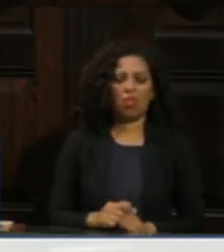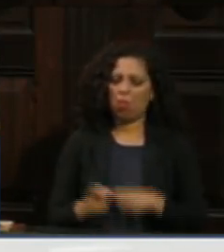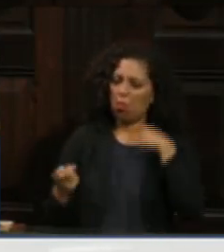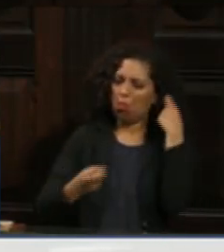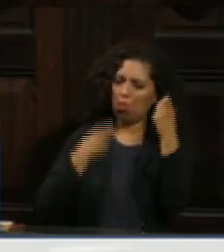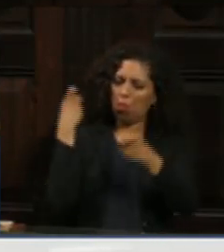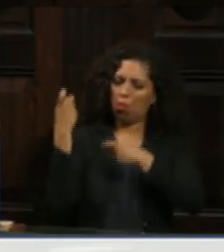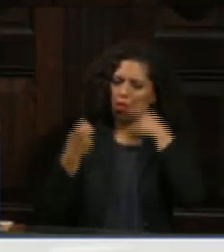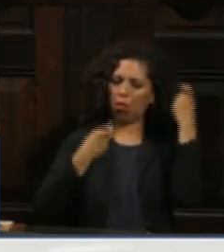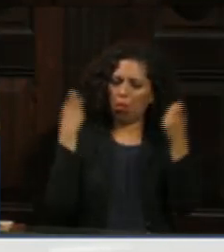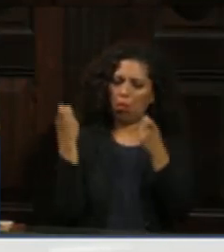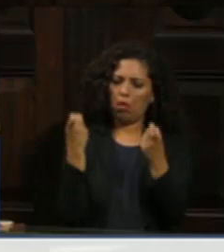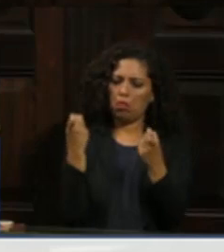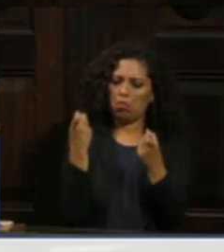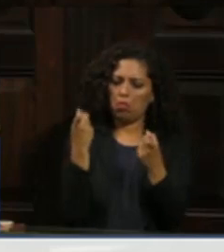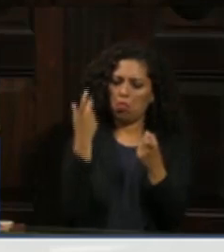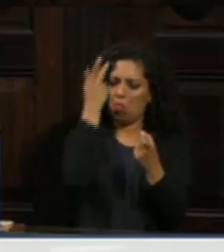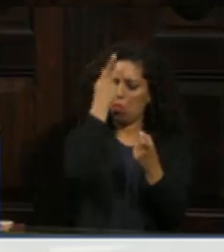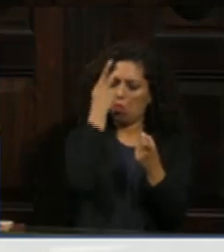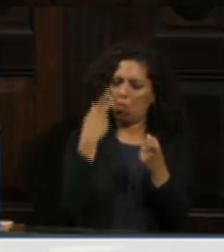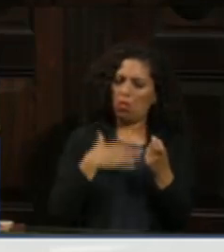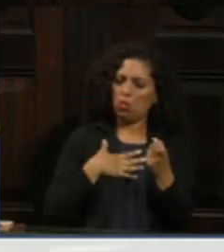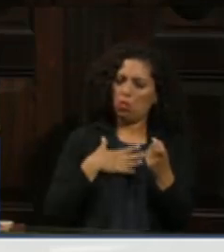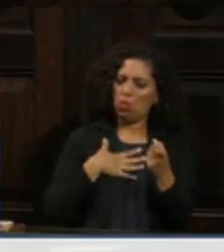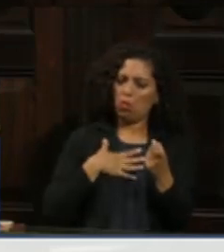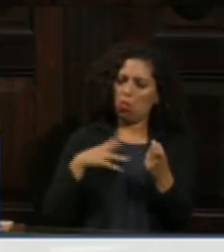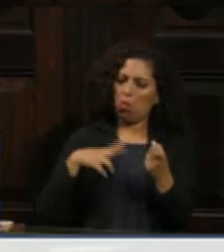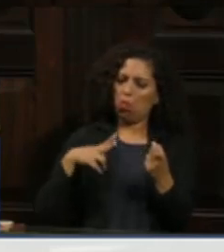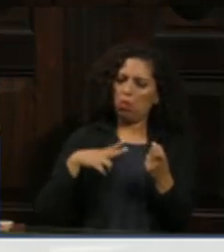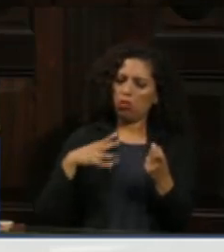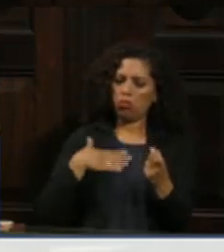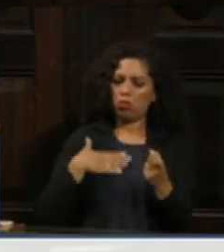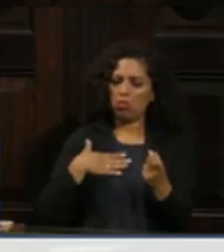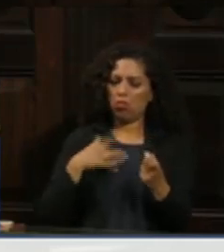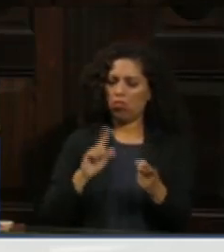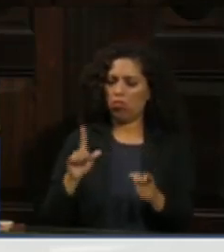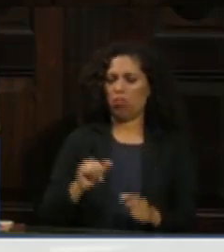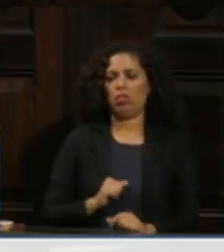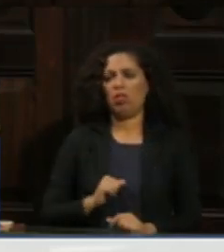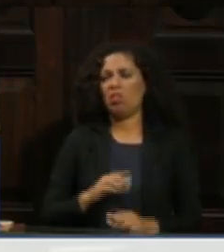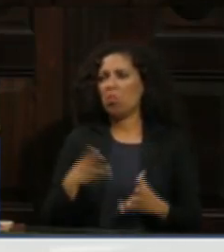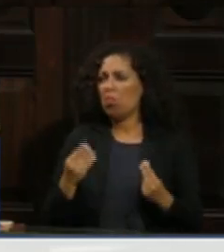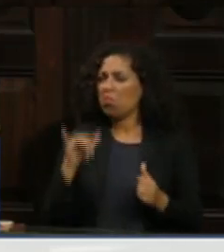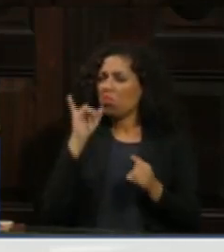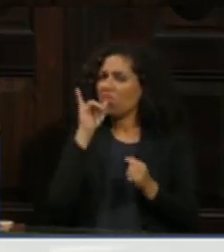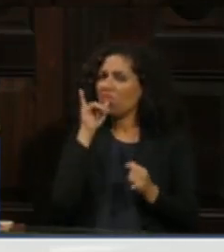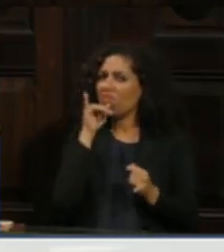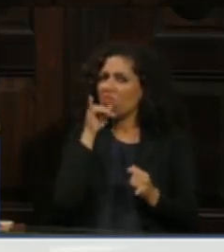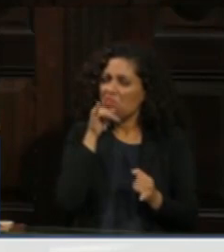relação, ou da imagem que já é feita de quem exerce mandato.